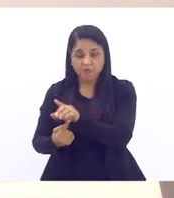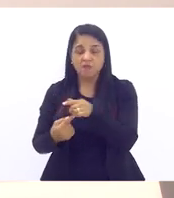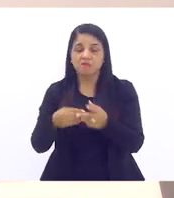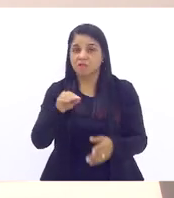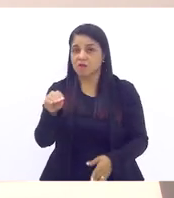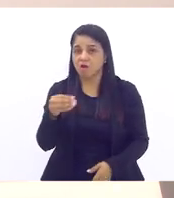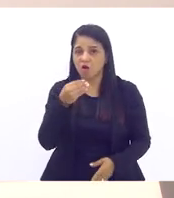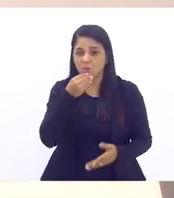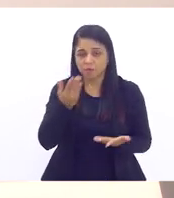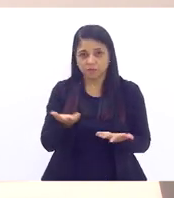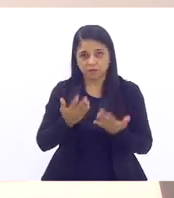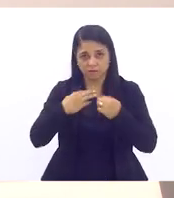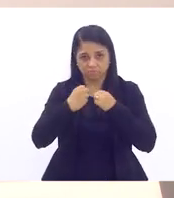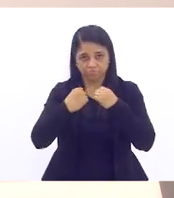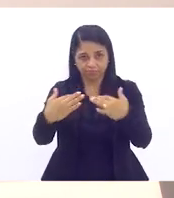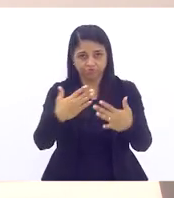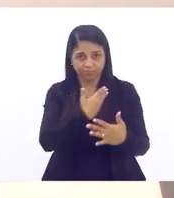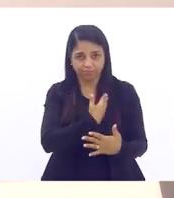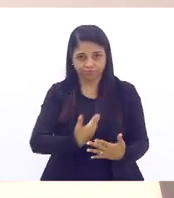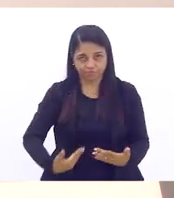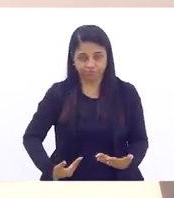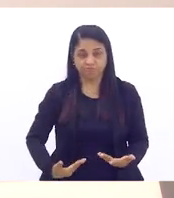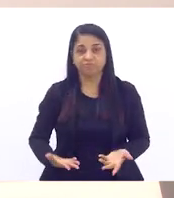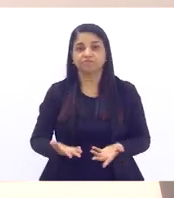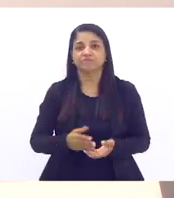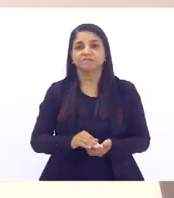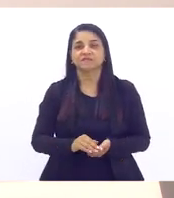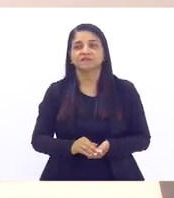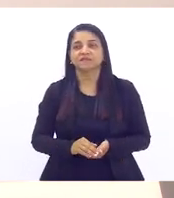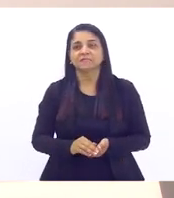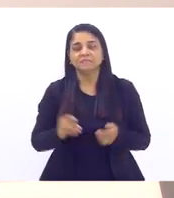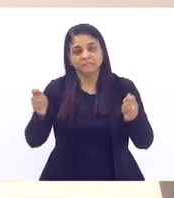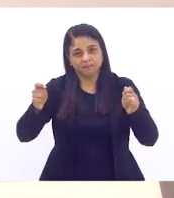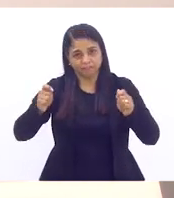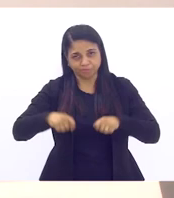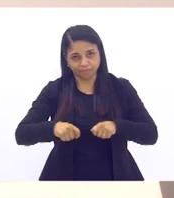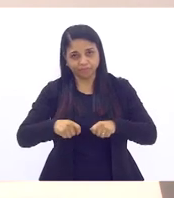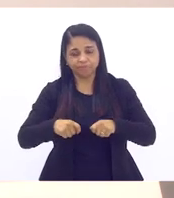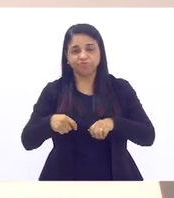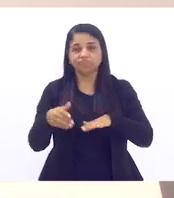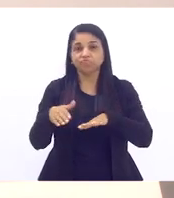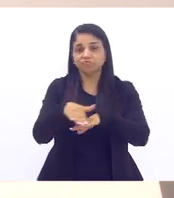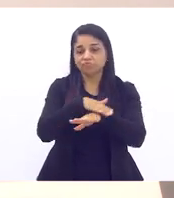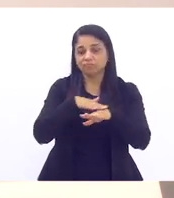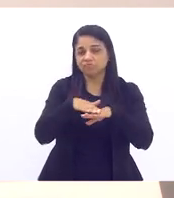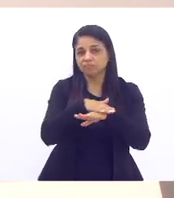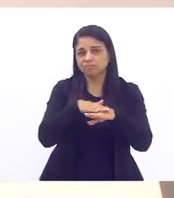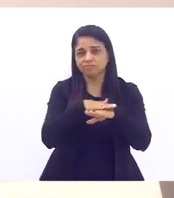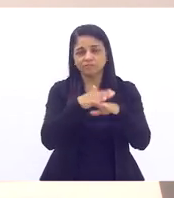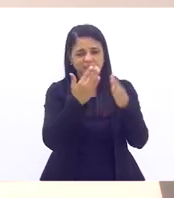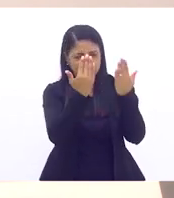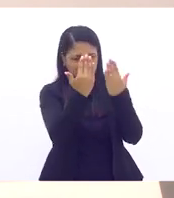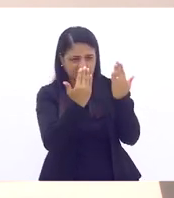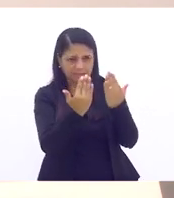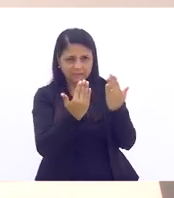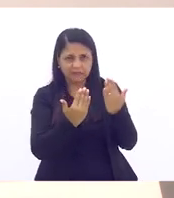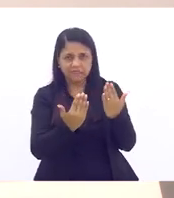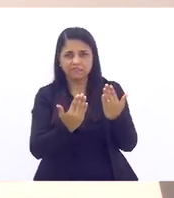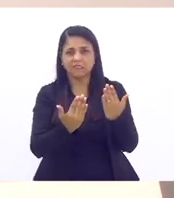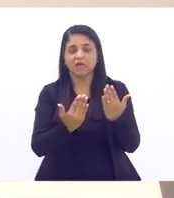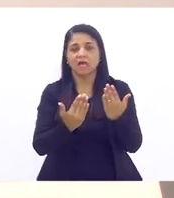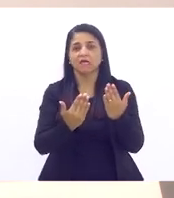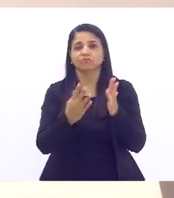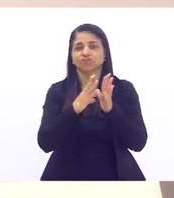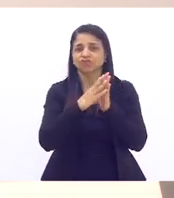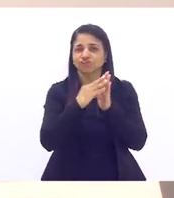oportunidade nessa audiência temos aqui condição de conversar um pouco de analisar muitos desses